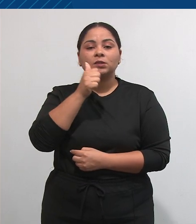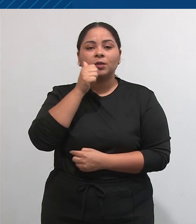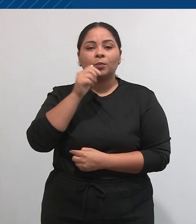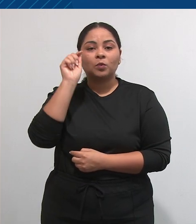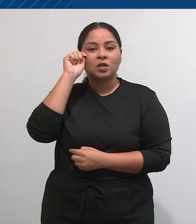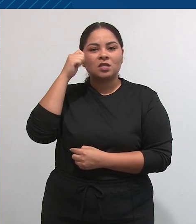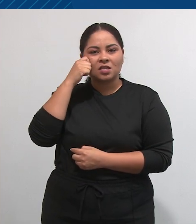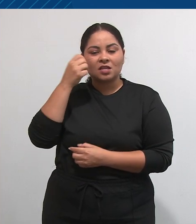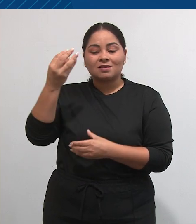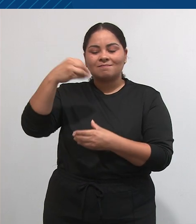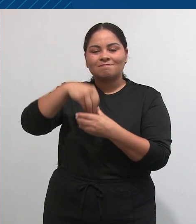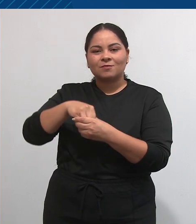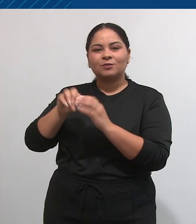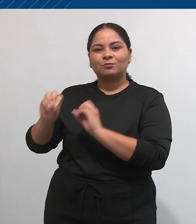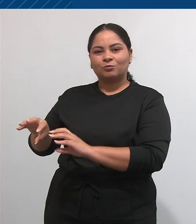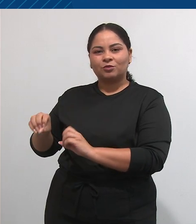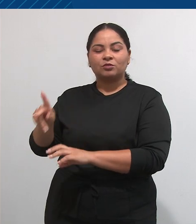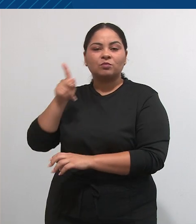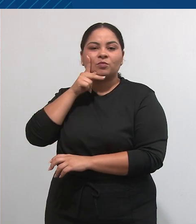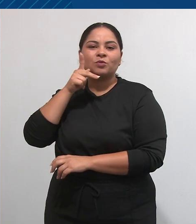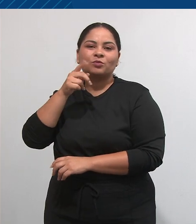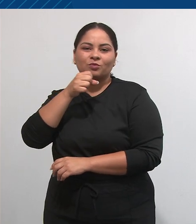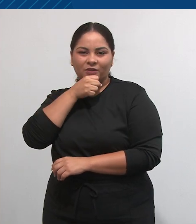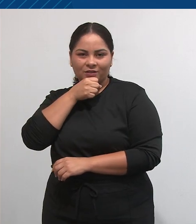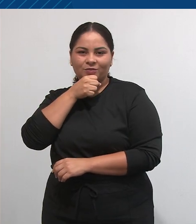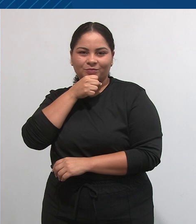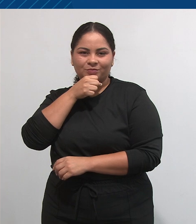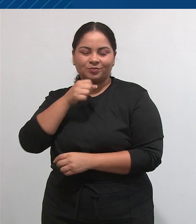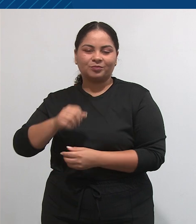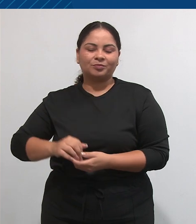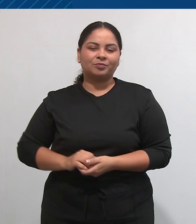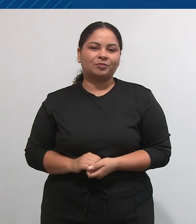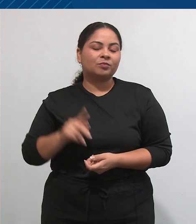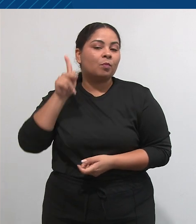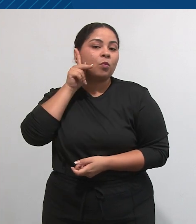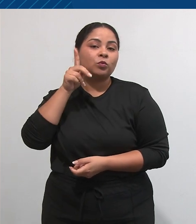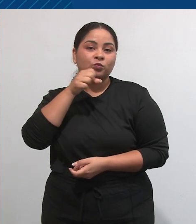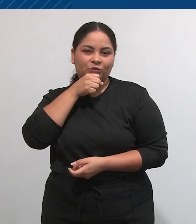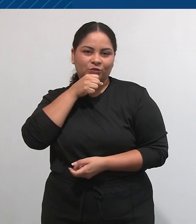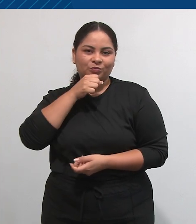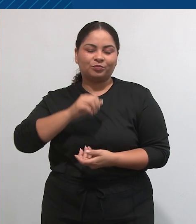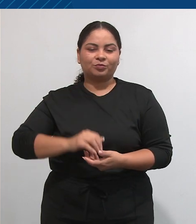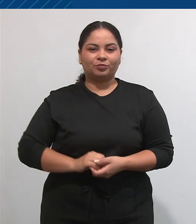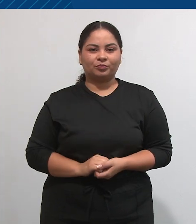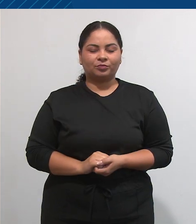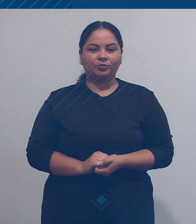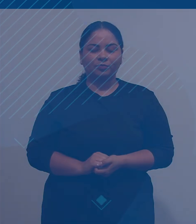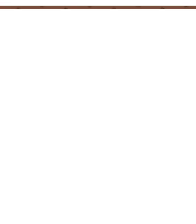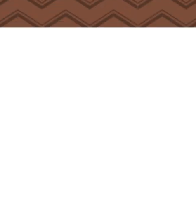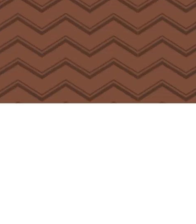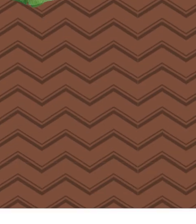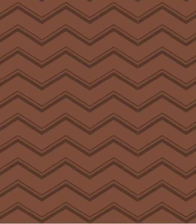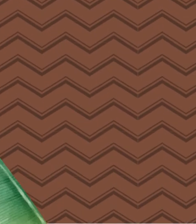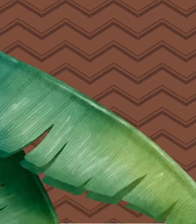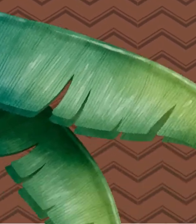mulher negra na educação de Porto Velho. Rádio Genipapo, a sua voz nativa da Amazônia.